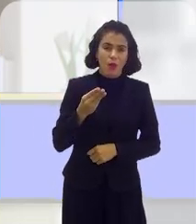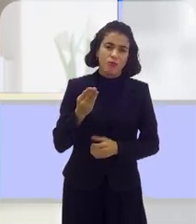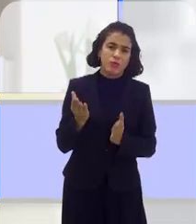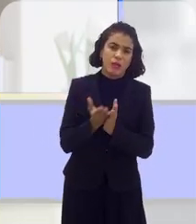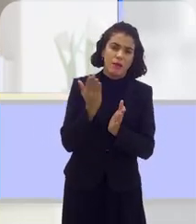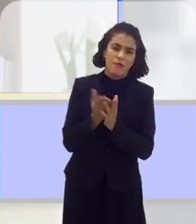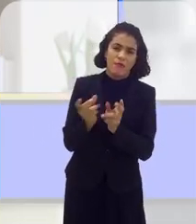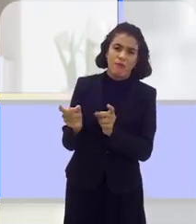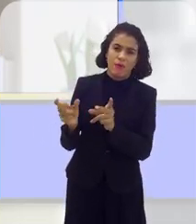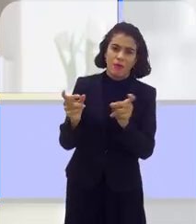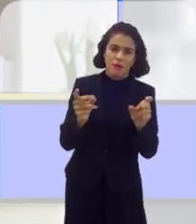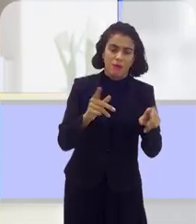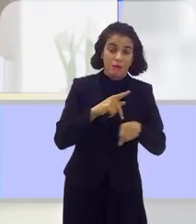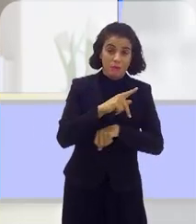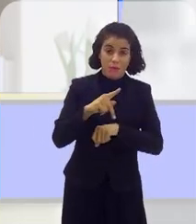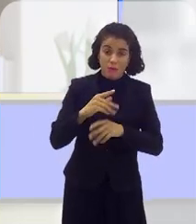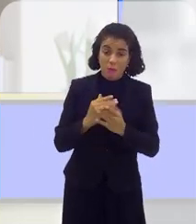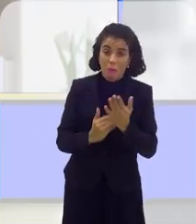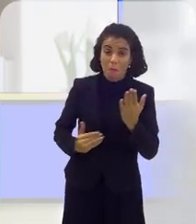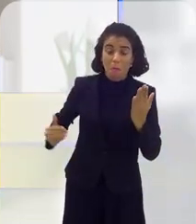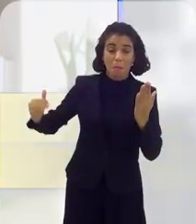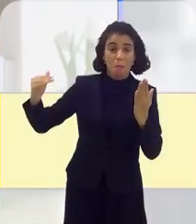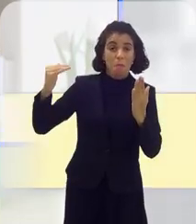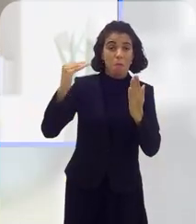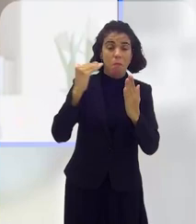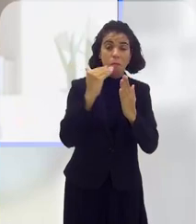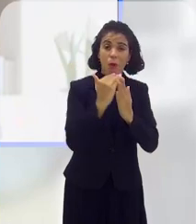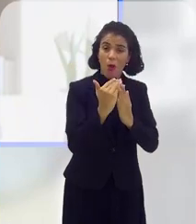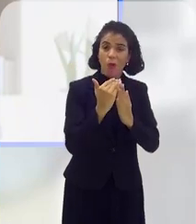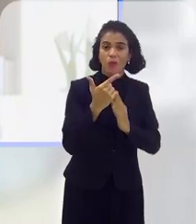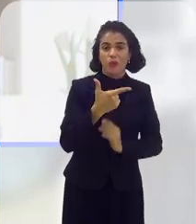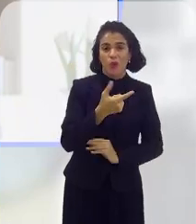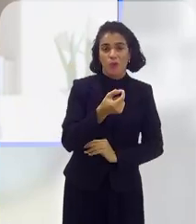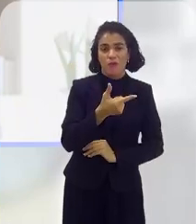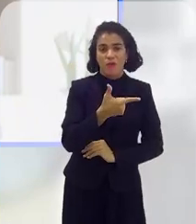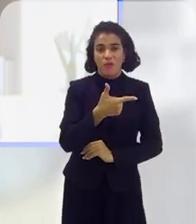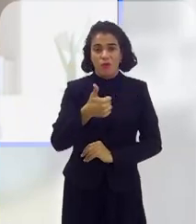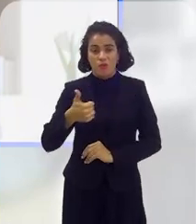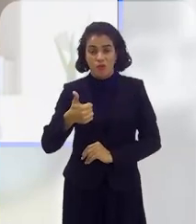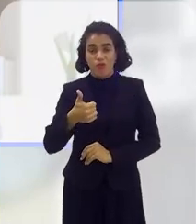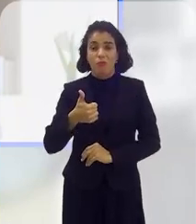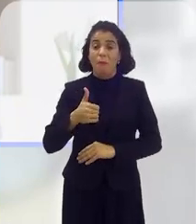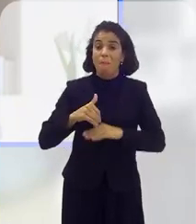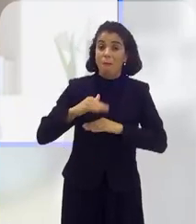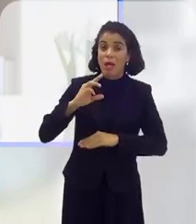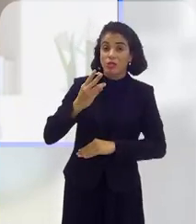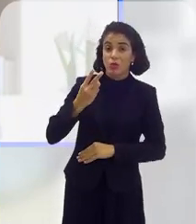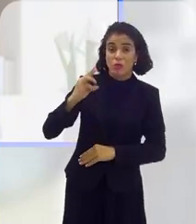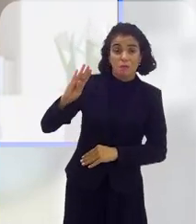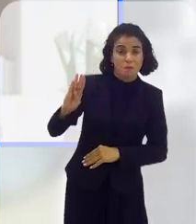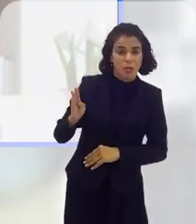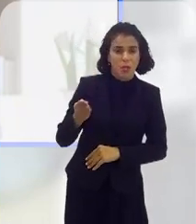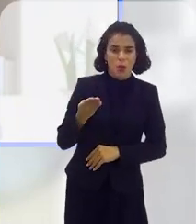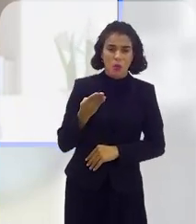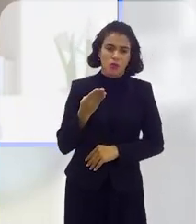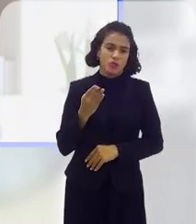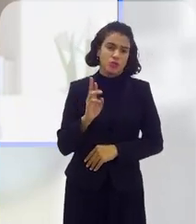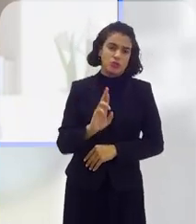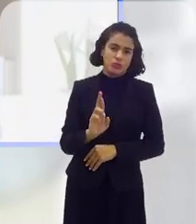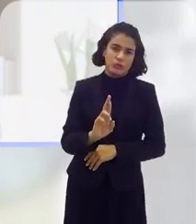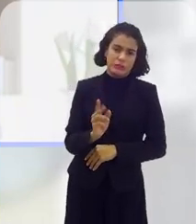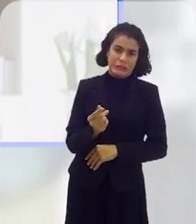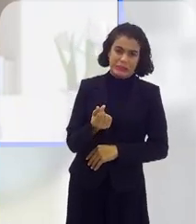obras vendidas no país, superando de forma expressiva 2021 e com mais de 2 bilhões e meio de reais